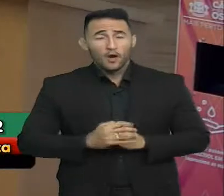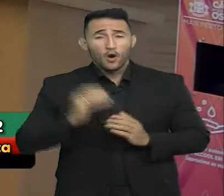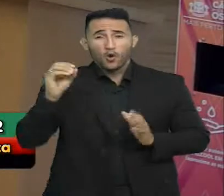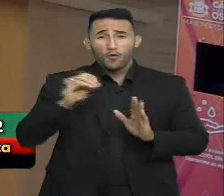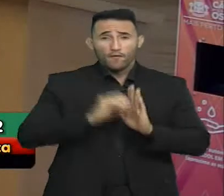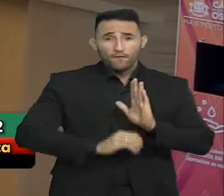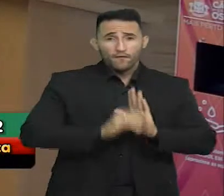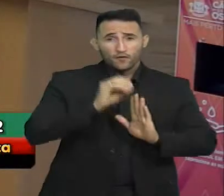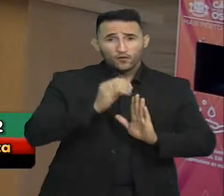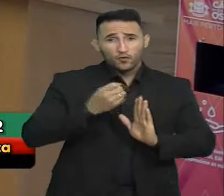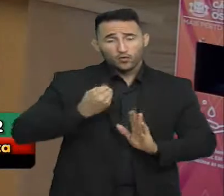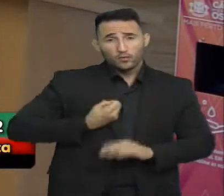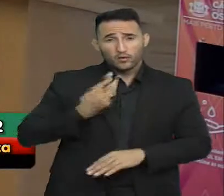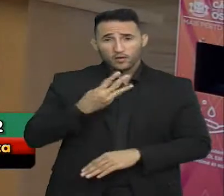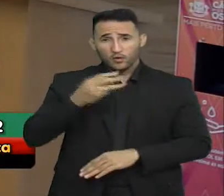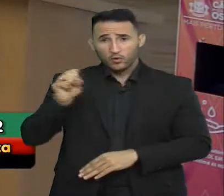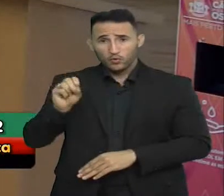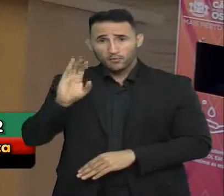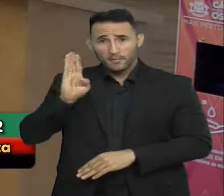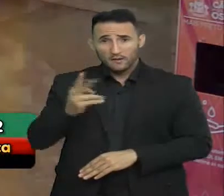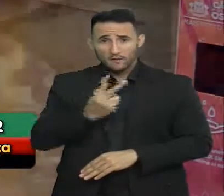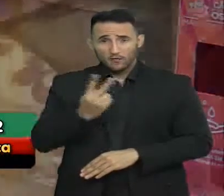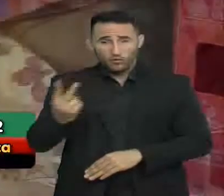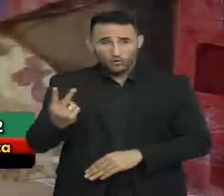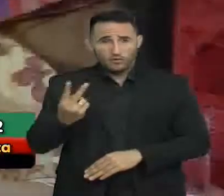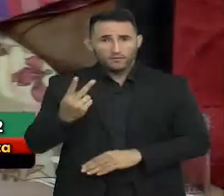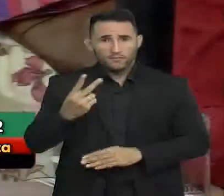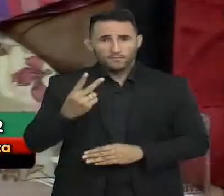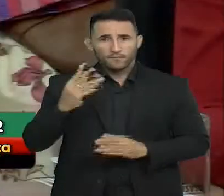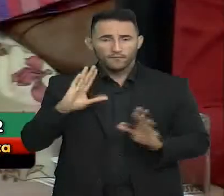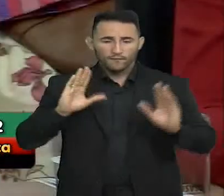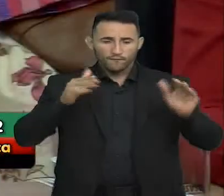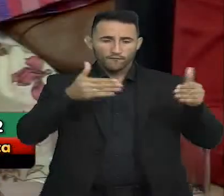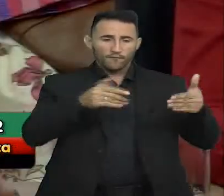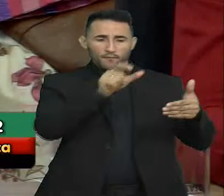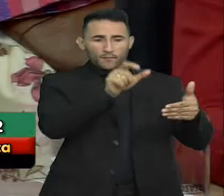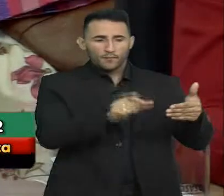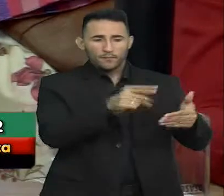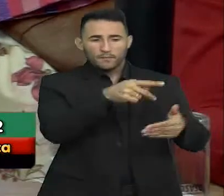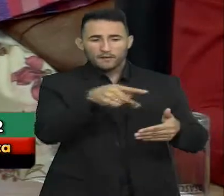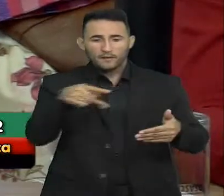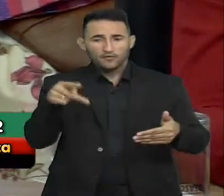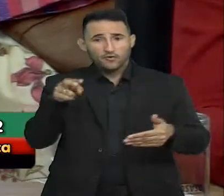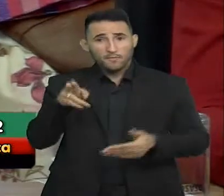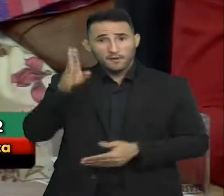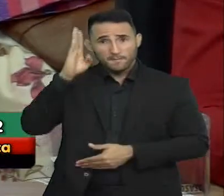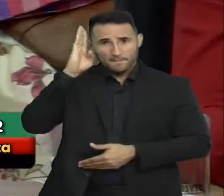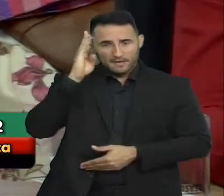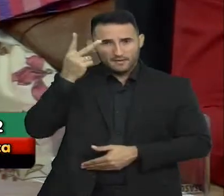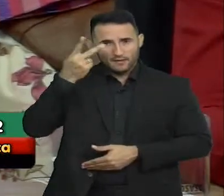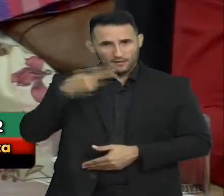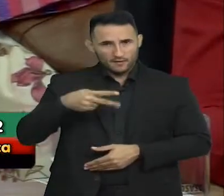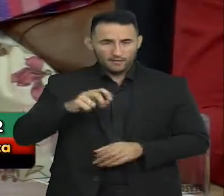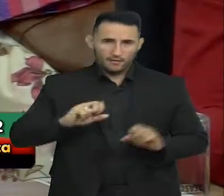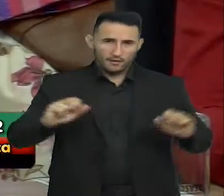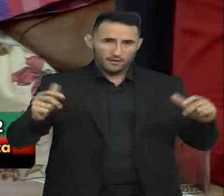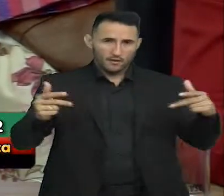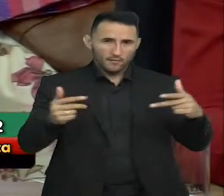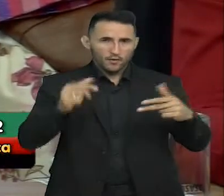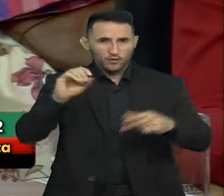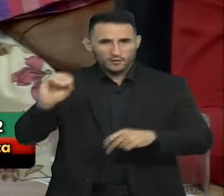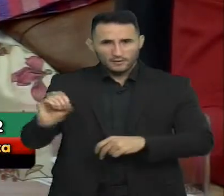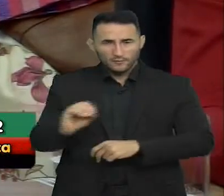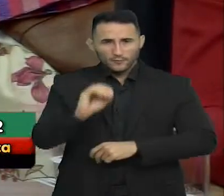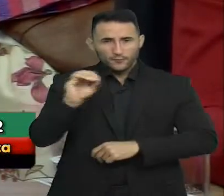Ofício número 38 de 2022. Ao excelentíssimo senhor Ribamar Antônio da Silva, presidente da Câmara Municipal